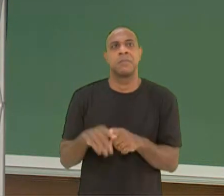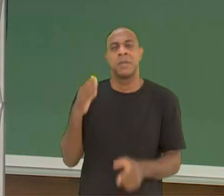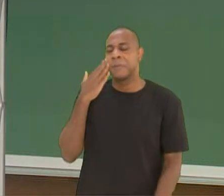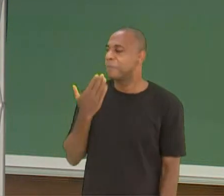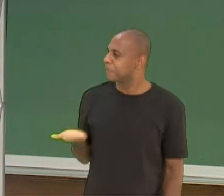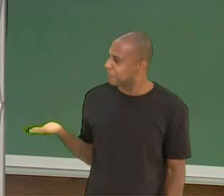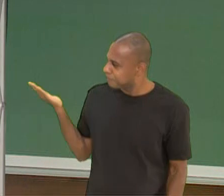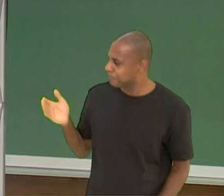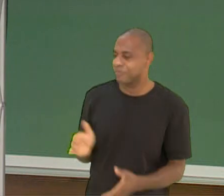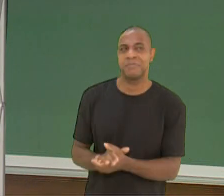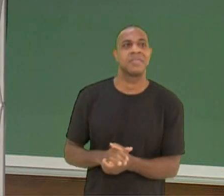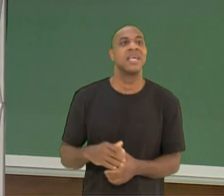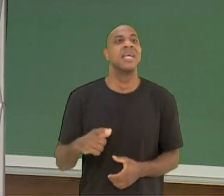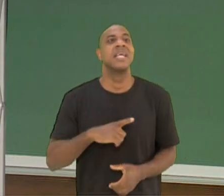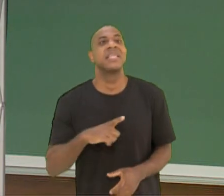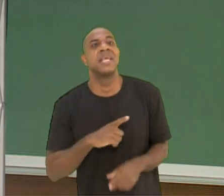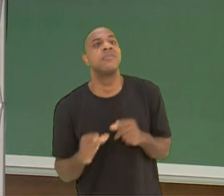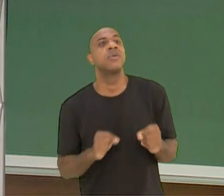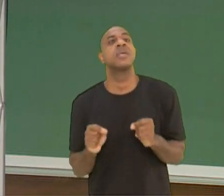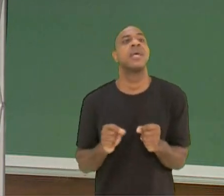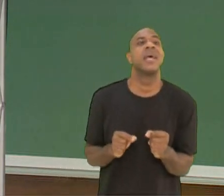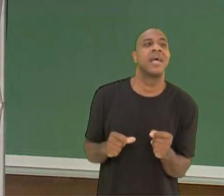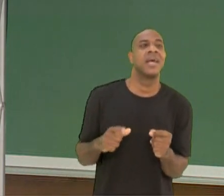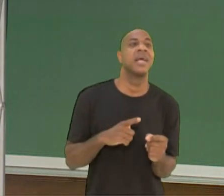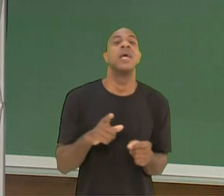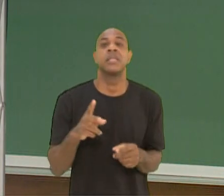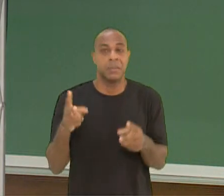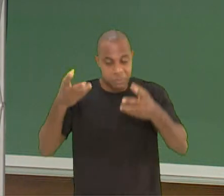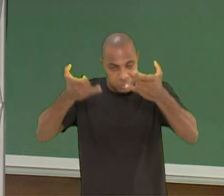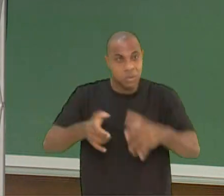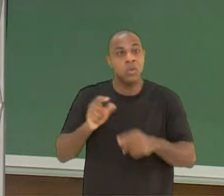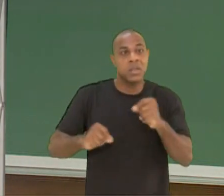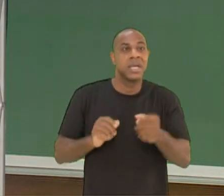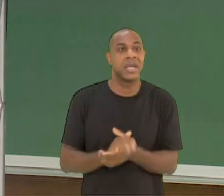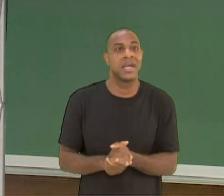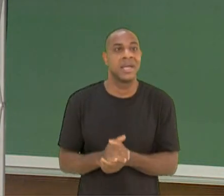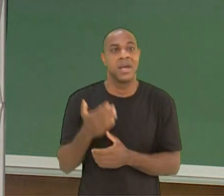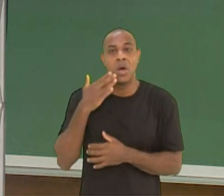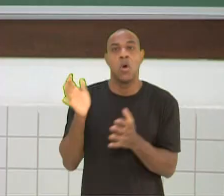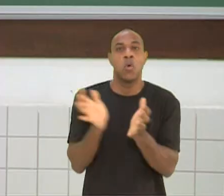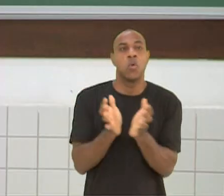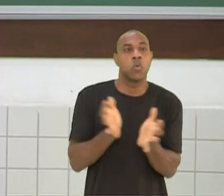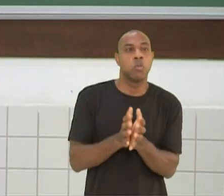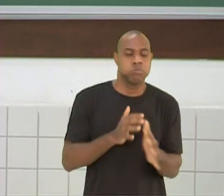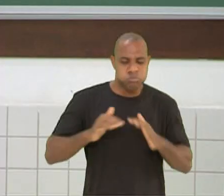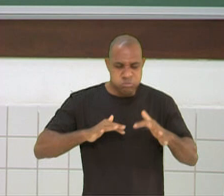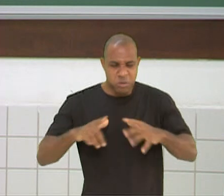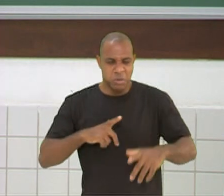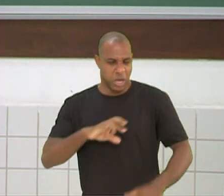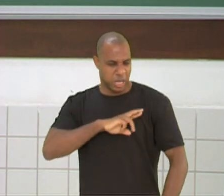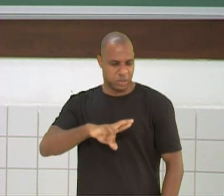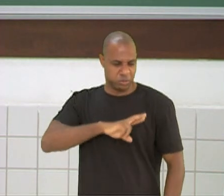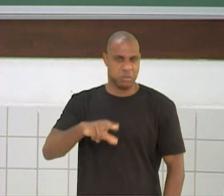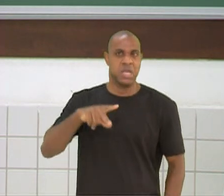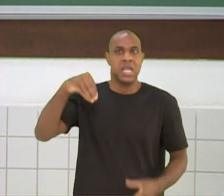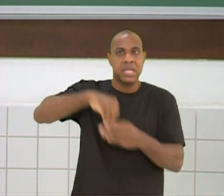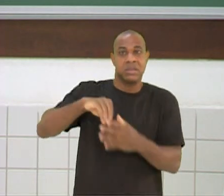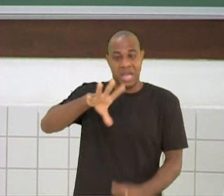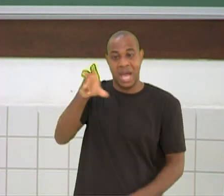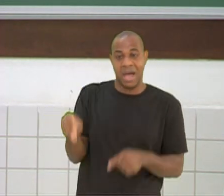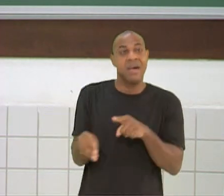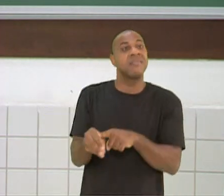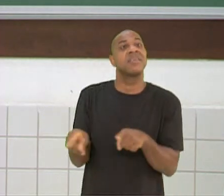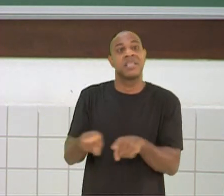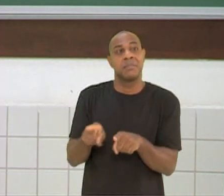Síria, Iraque, porém não conseguiu. E ainda você viu Boko Haram, grupo extremista religioso da África, que também